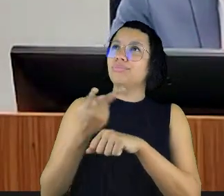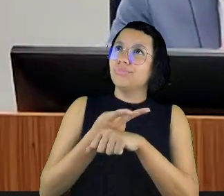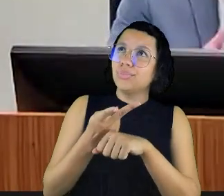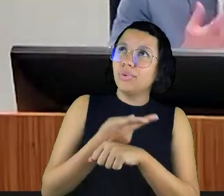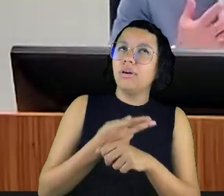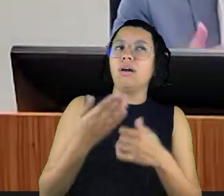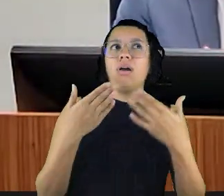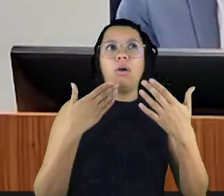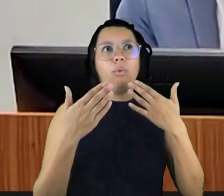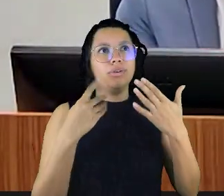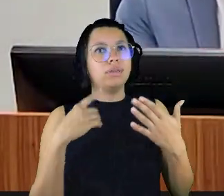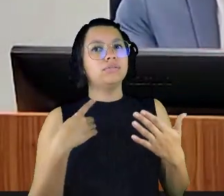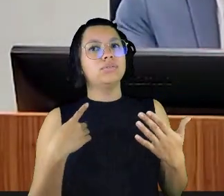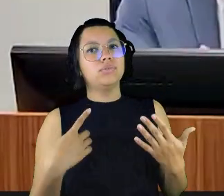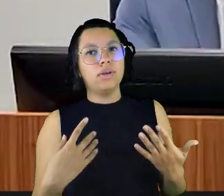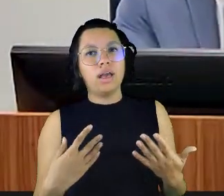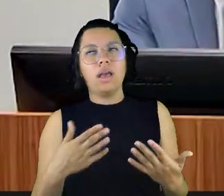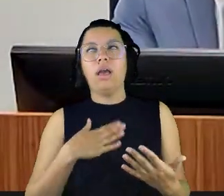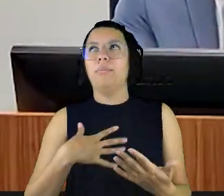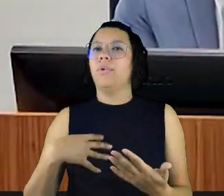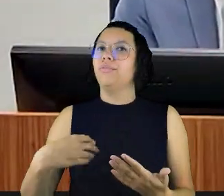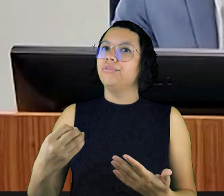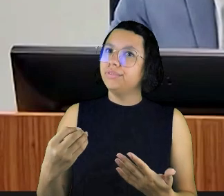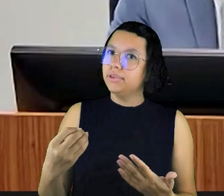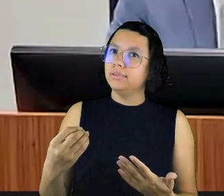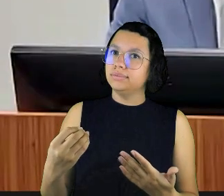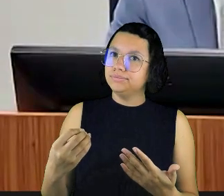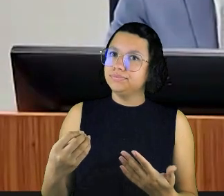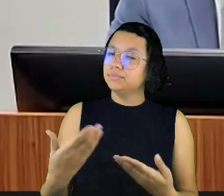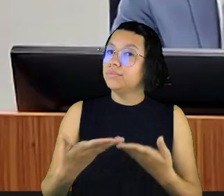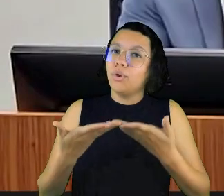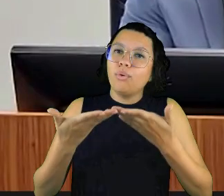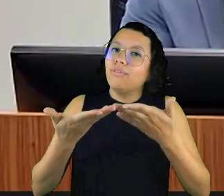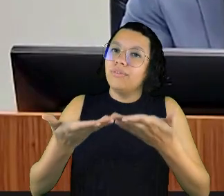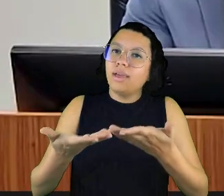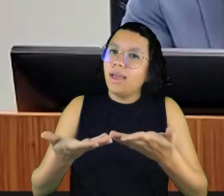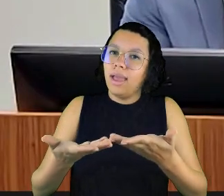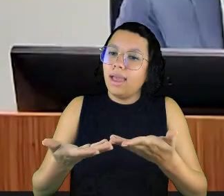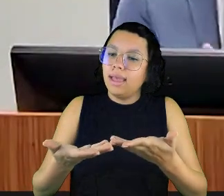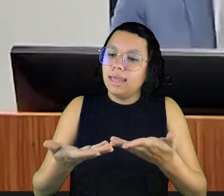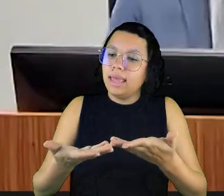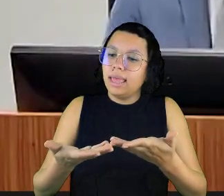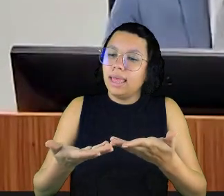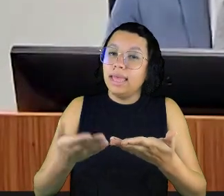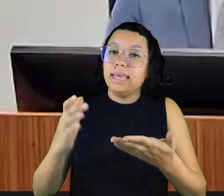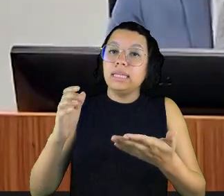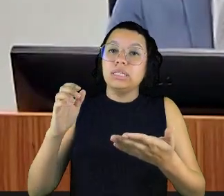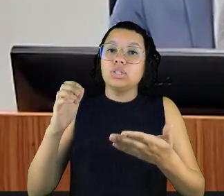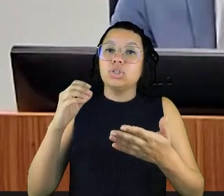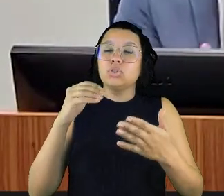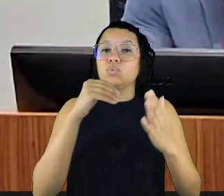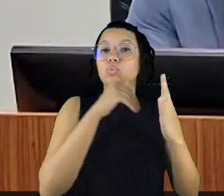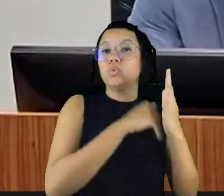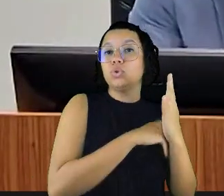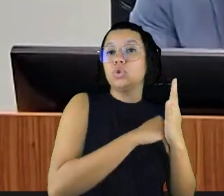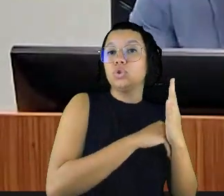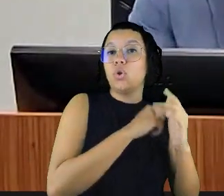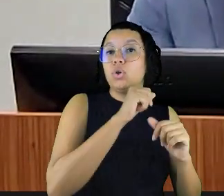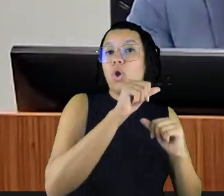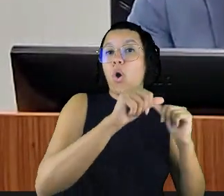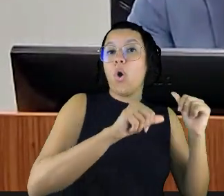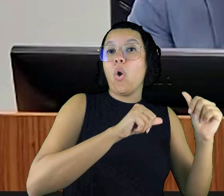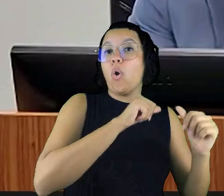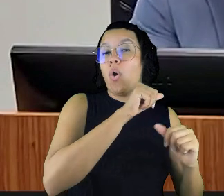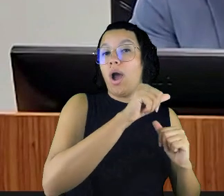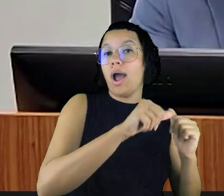filho, não oferece estoque rotativo em garantia, porque estoque rotativo é feito para vender. Então, eu nunca vou poder